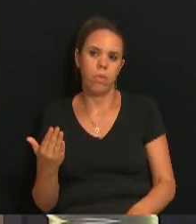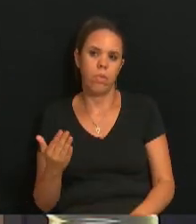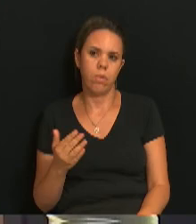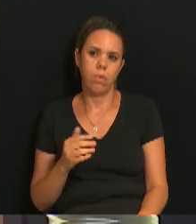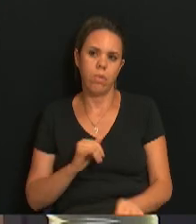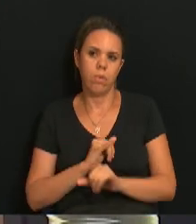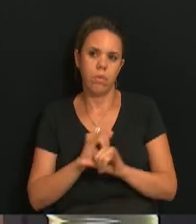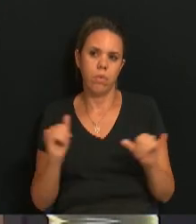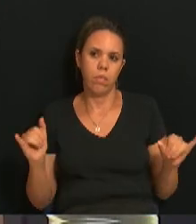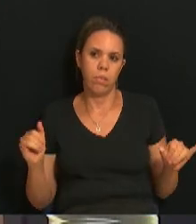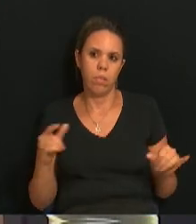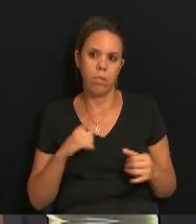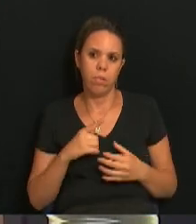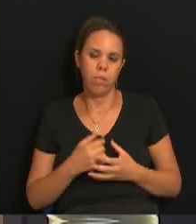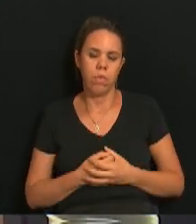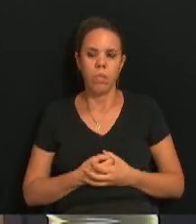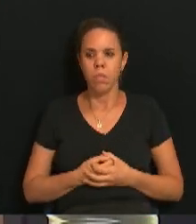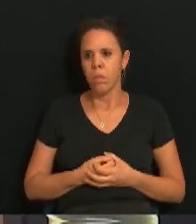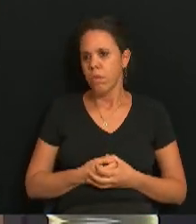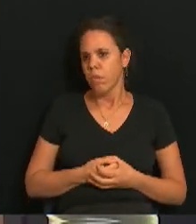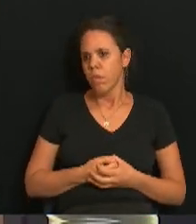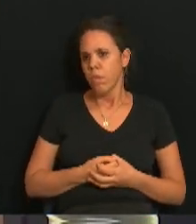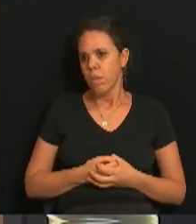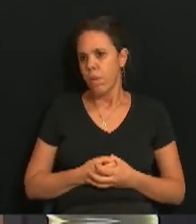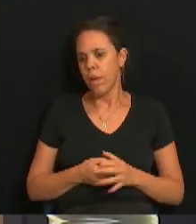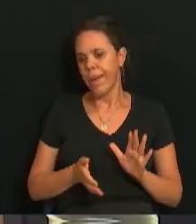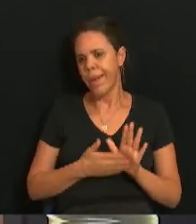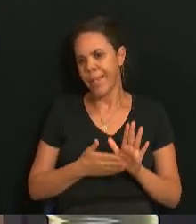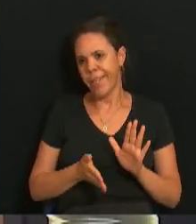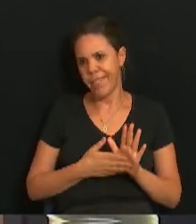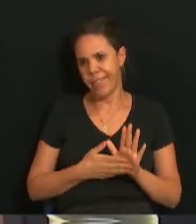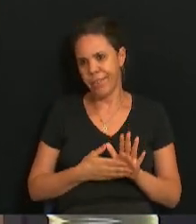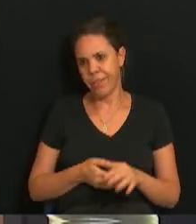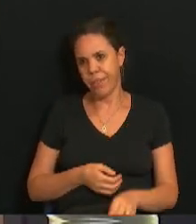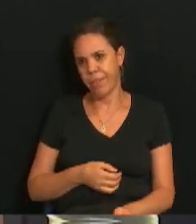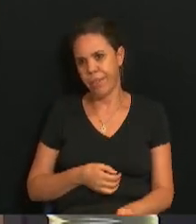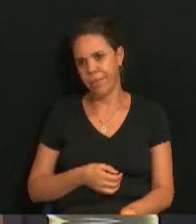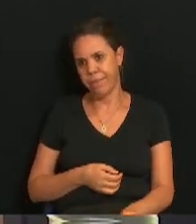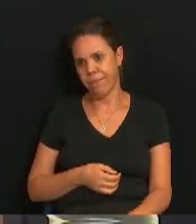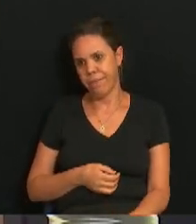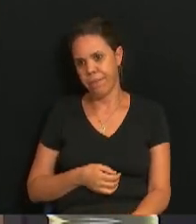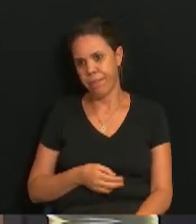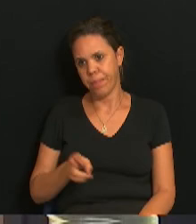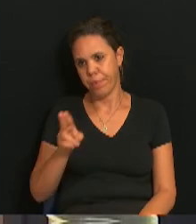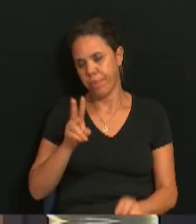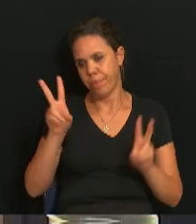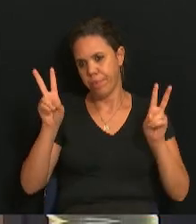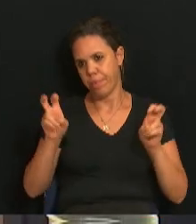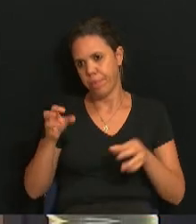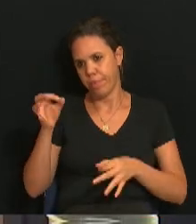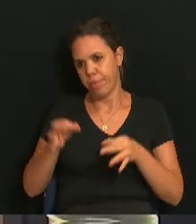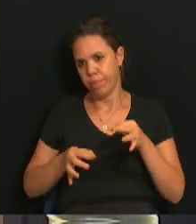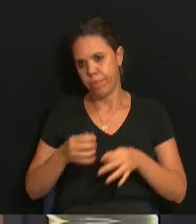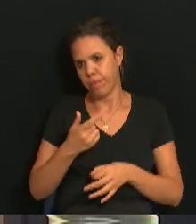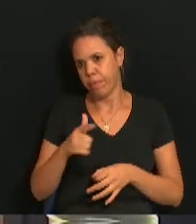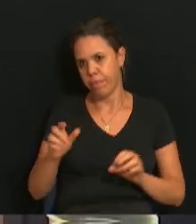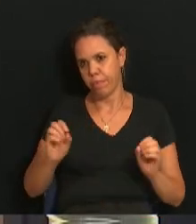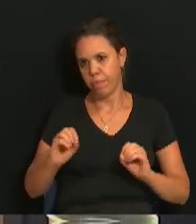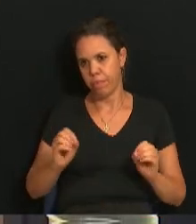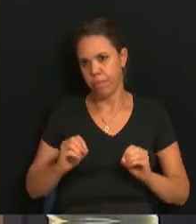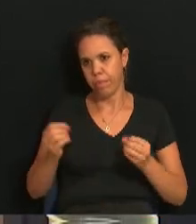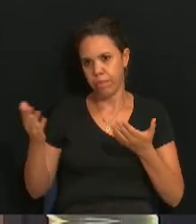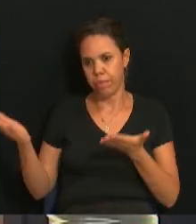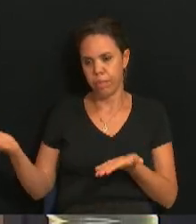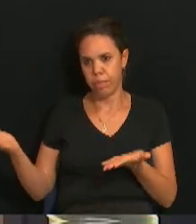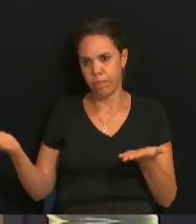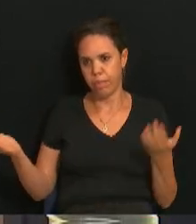aí que nós temos, de uma proposta, né, a gente usa um termo jurídico que não existe, o doutor Alexandre está aqui, vai